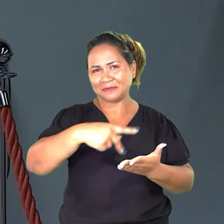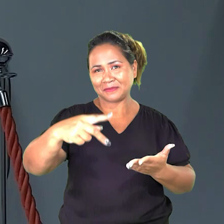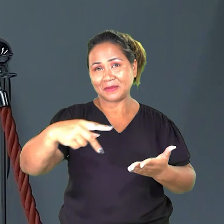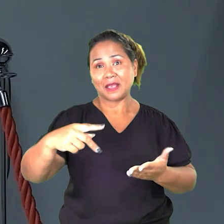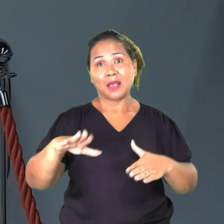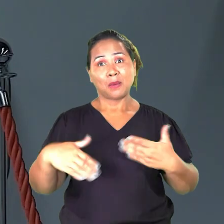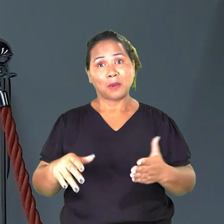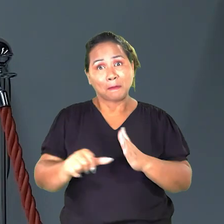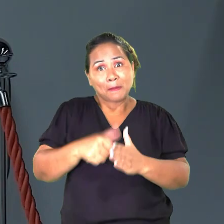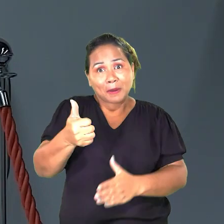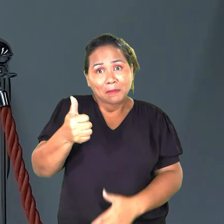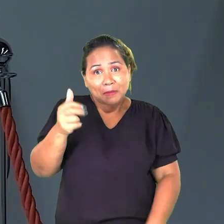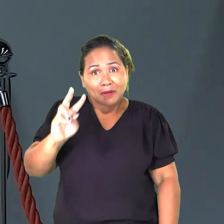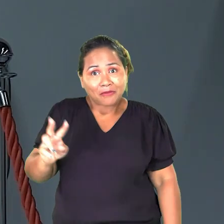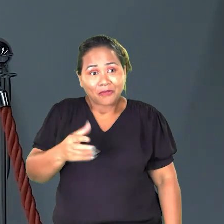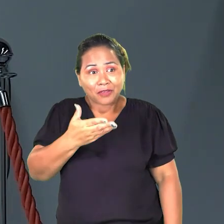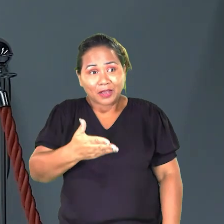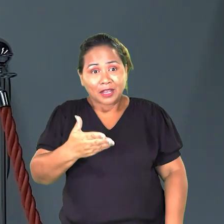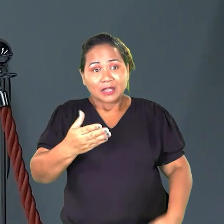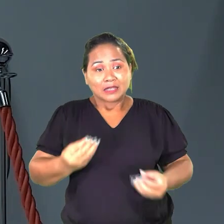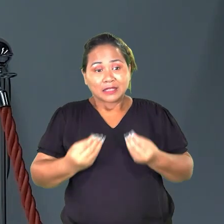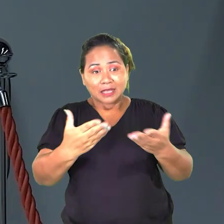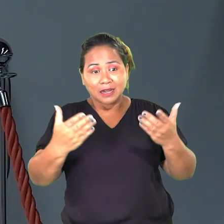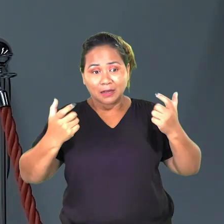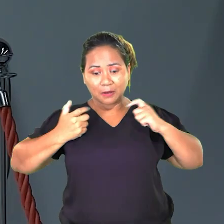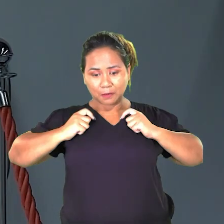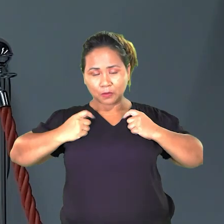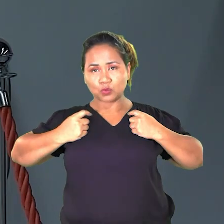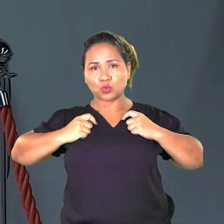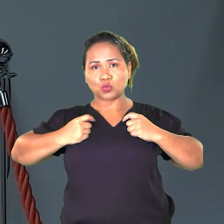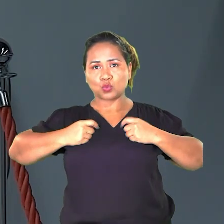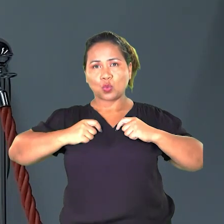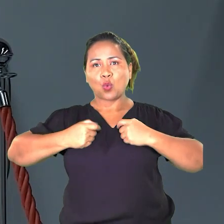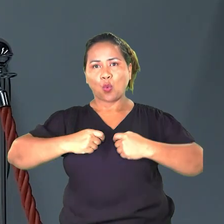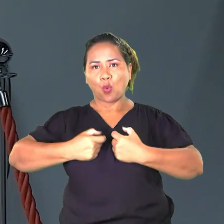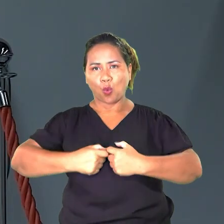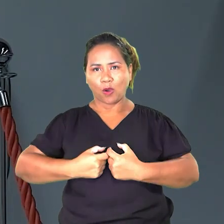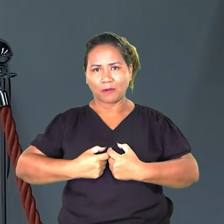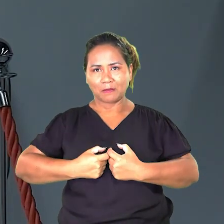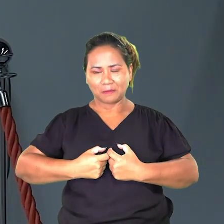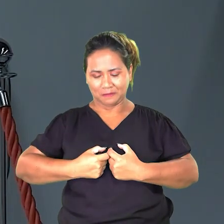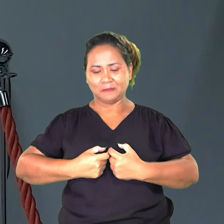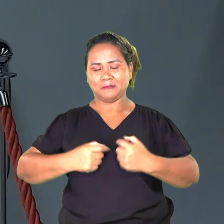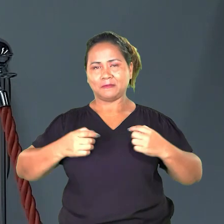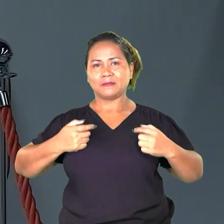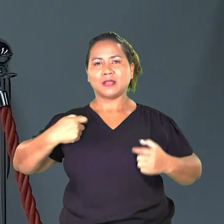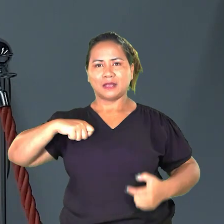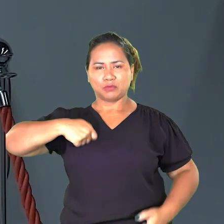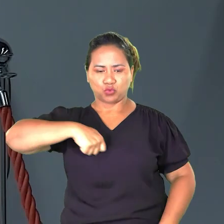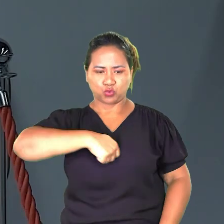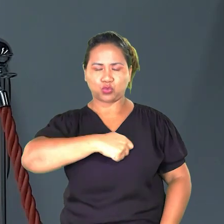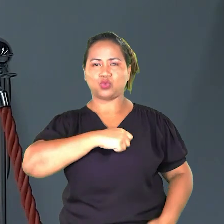do nosso trovador, ditos pela primeira vez, quando ele foi agraciado com o colar do mérito